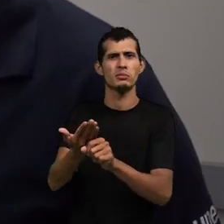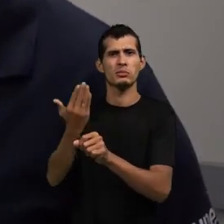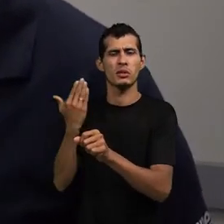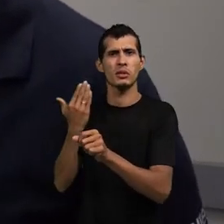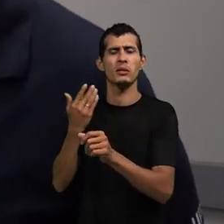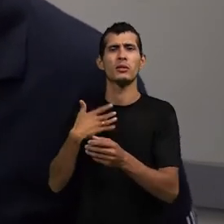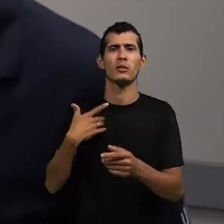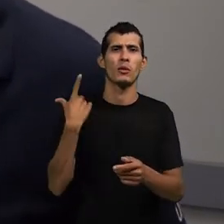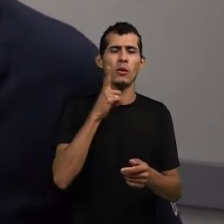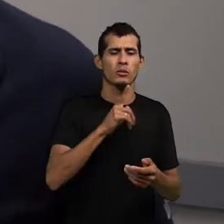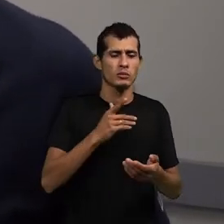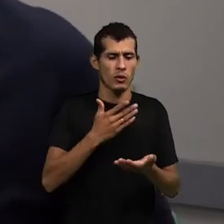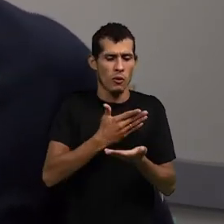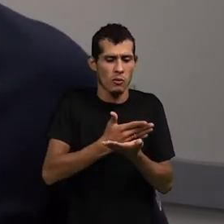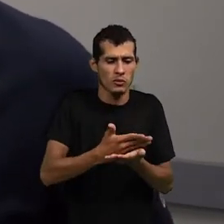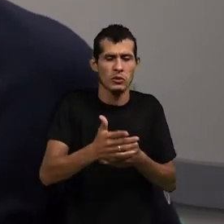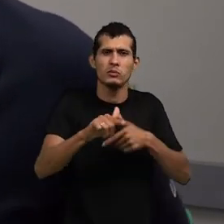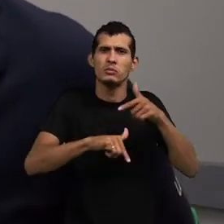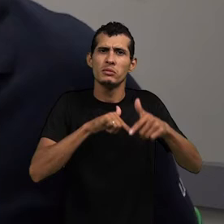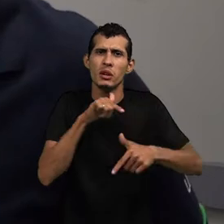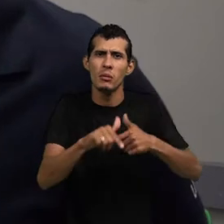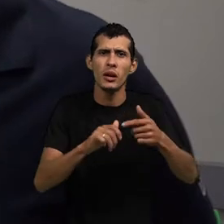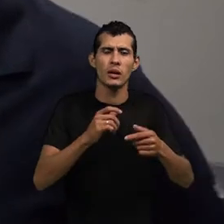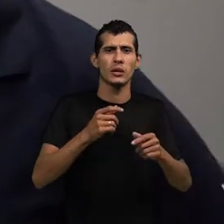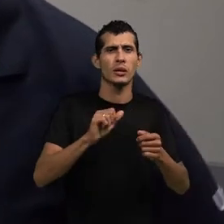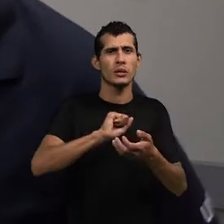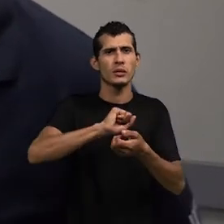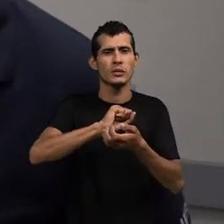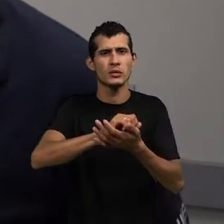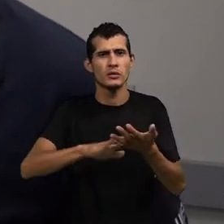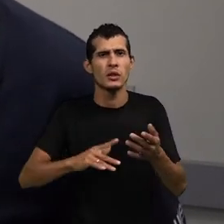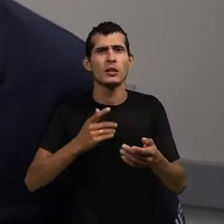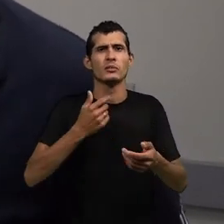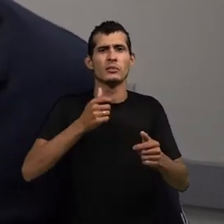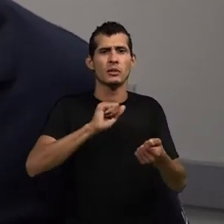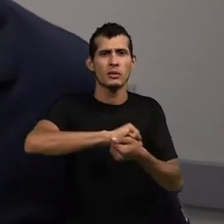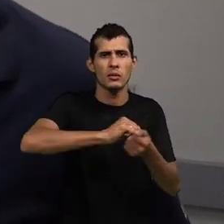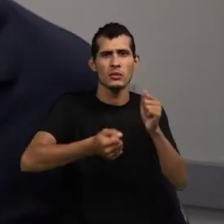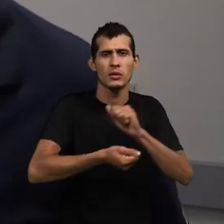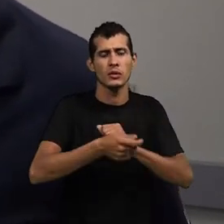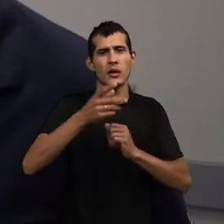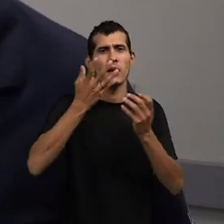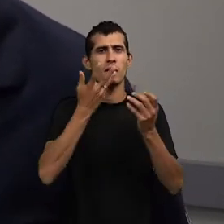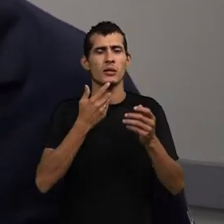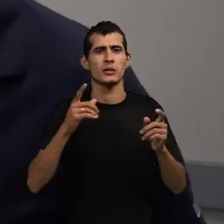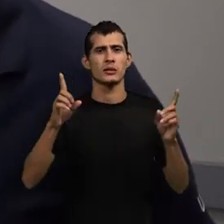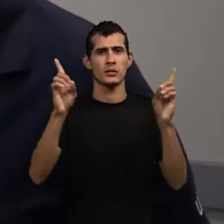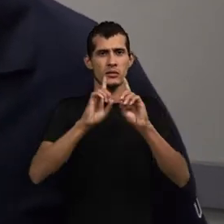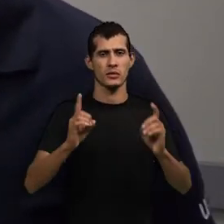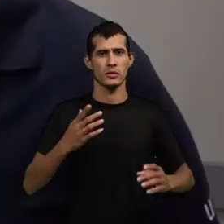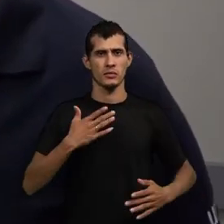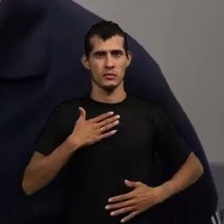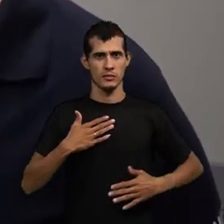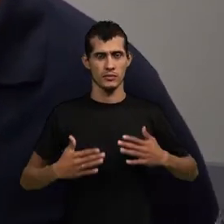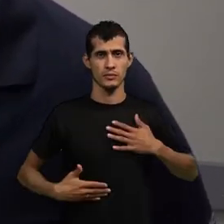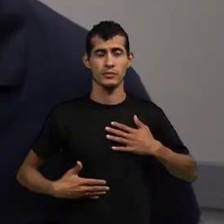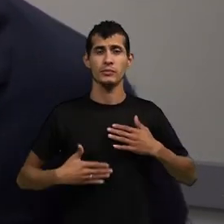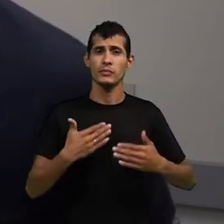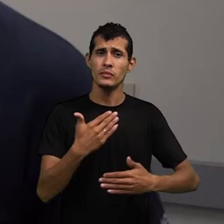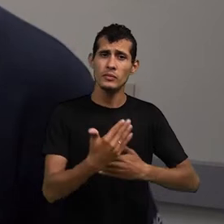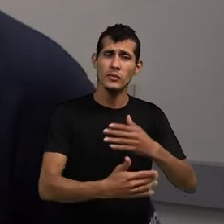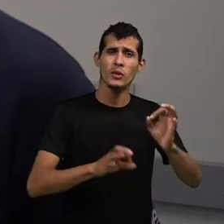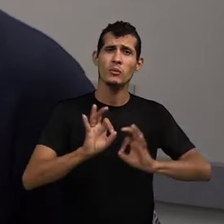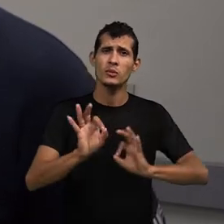gente começou a trabalhar com atividades adaptadas para crianças com deficiência física. Em um dado momento,